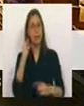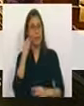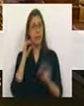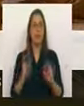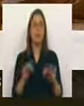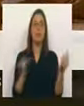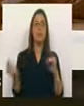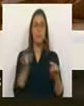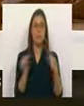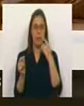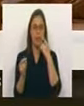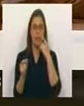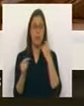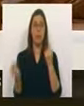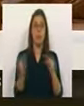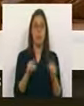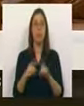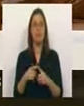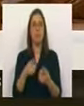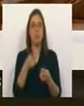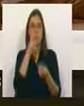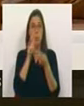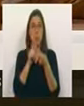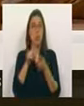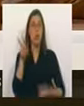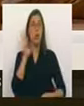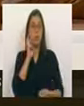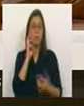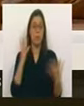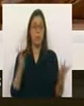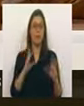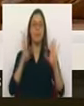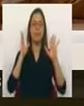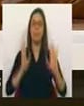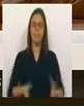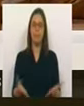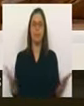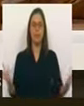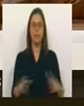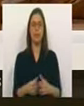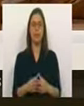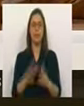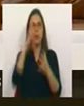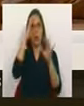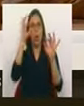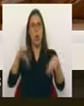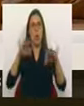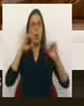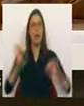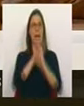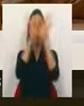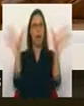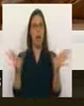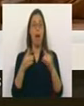Após este debate e o pouco que ouvimos, impõe-se, apesar de tudo, conclusões